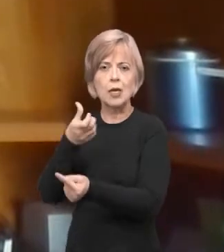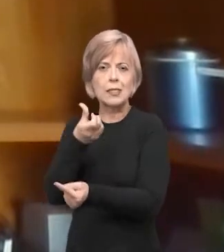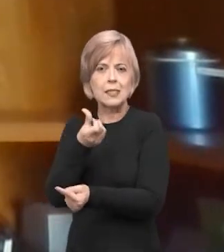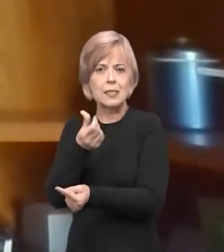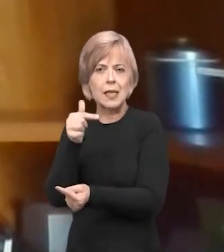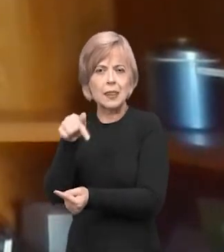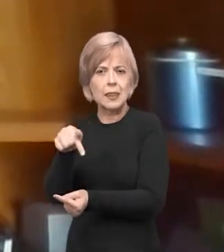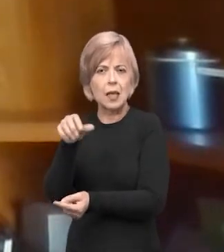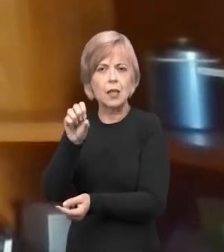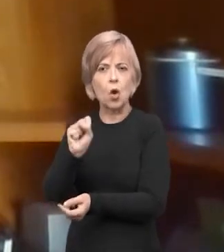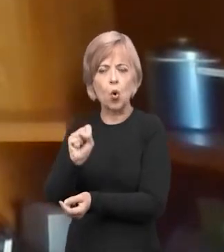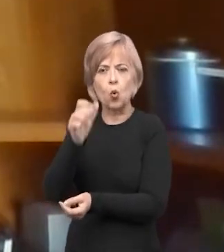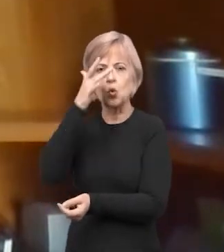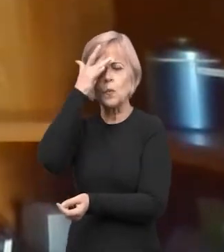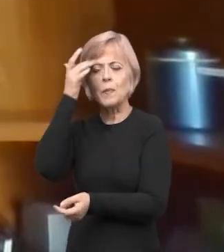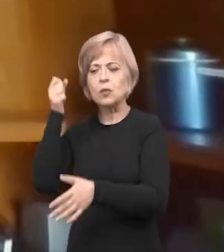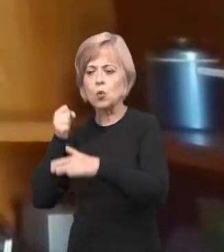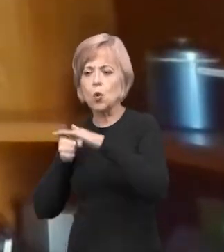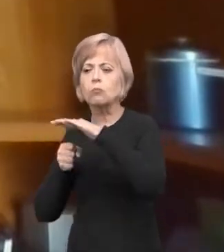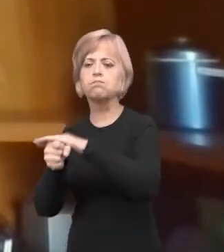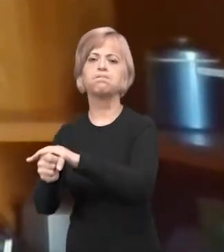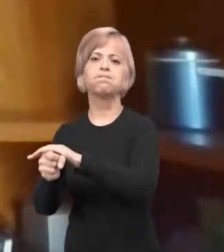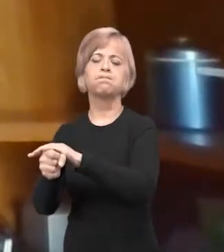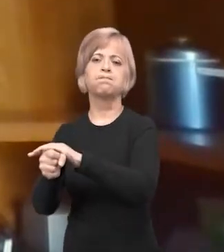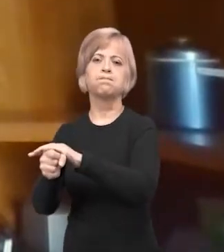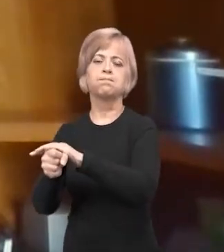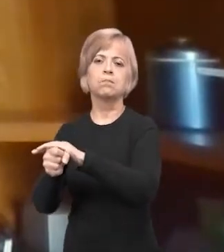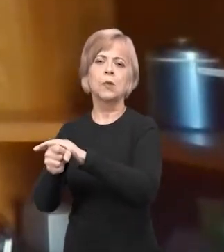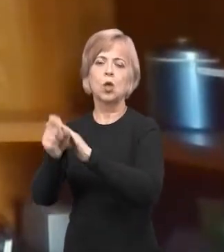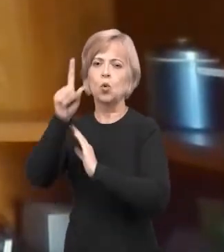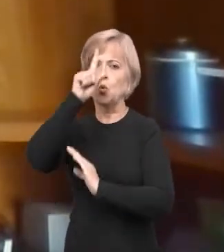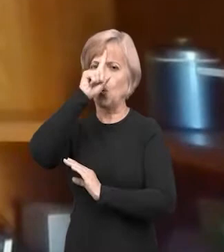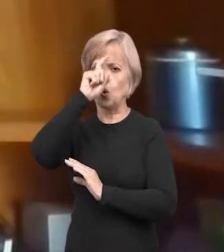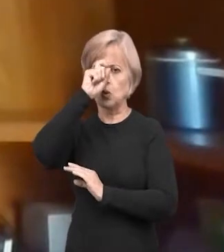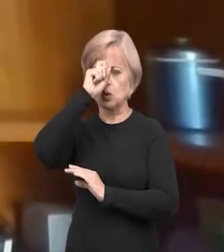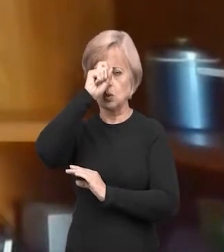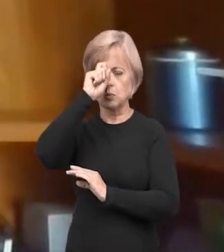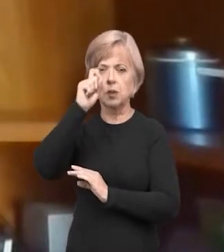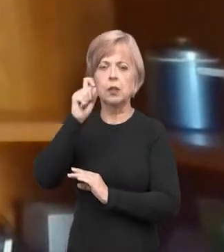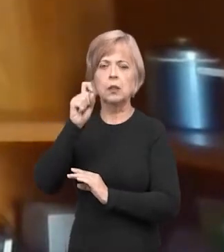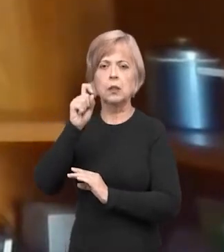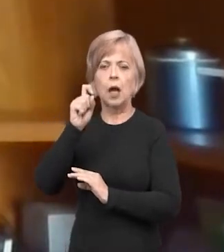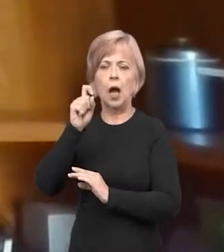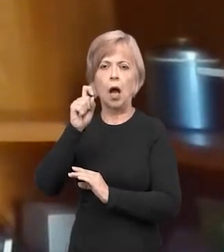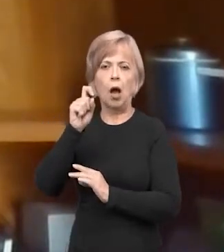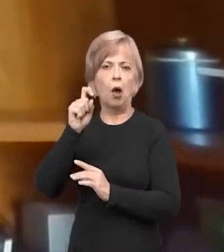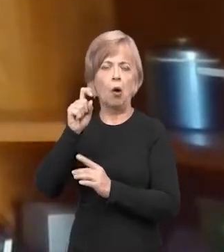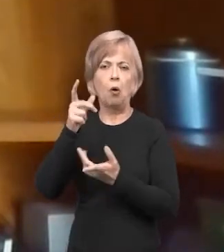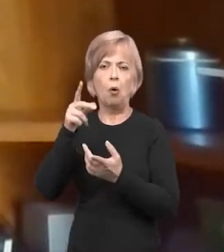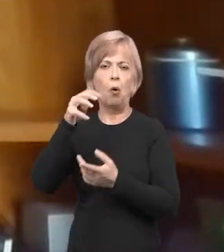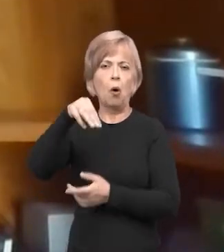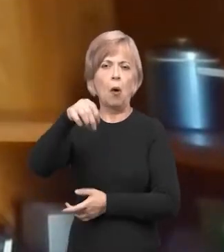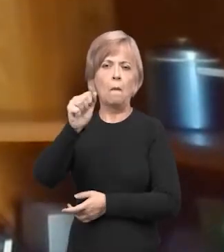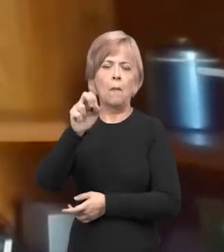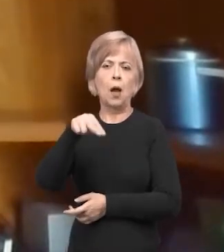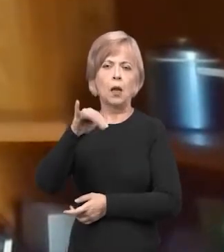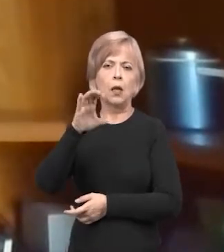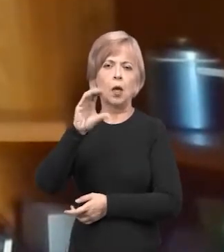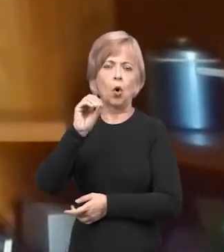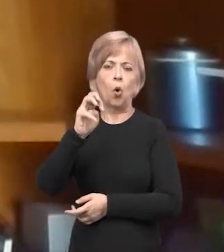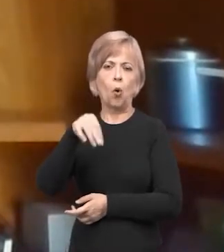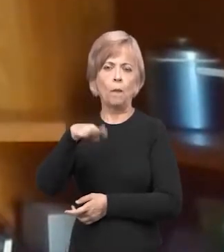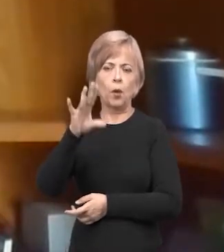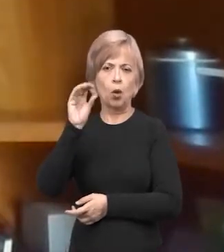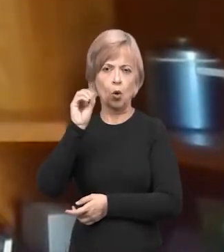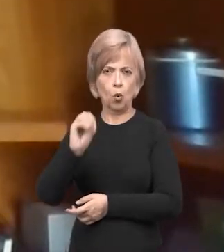68 pessoas que foram internadas em um hospital manicomial, né?